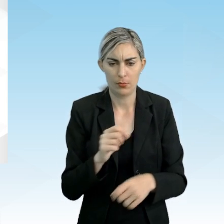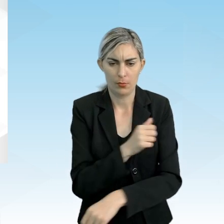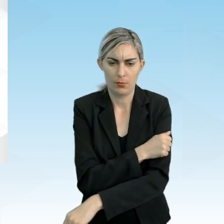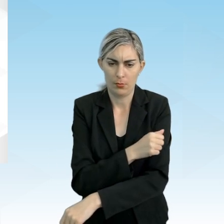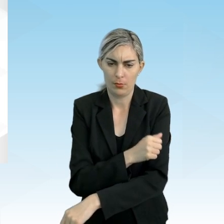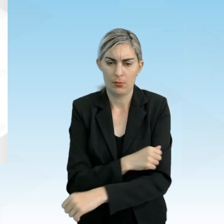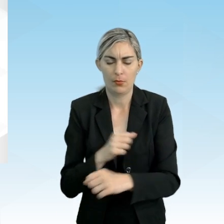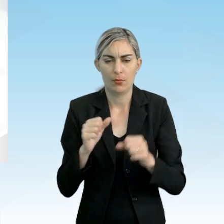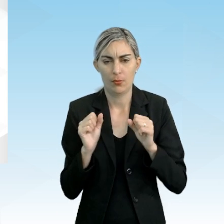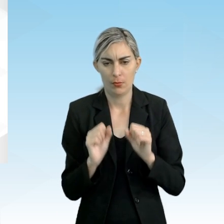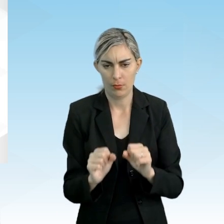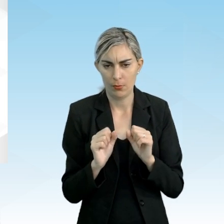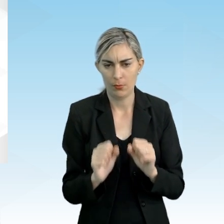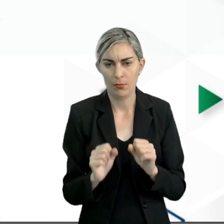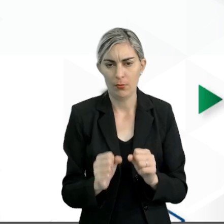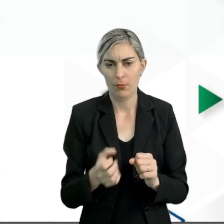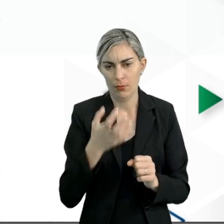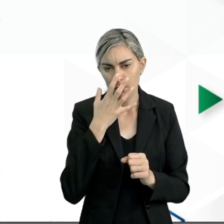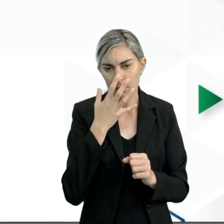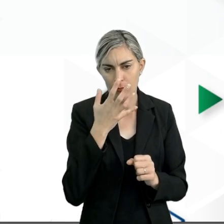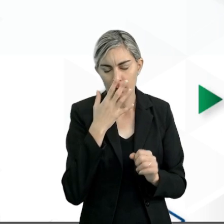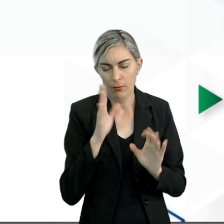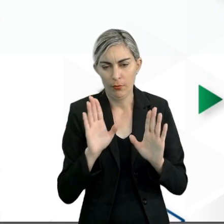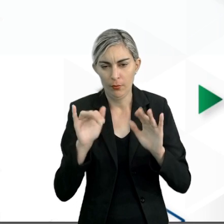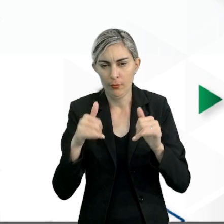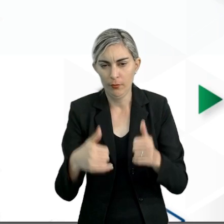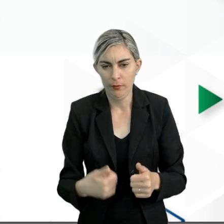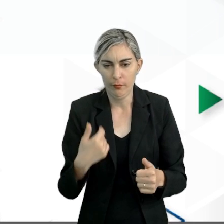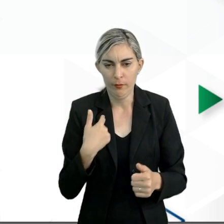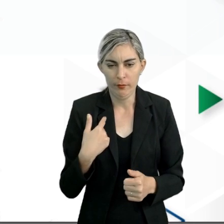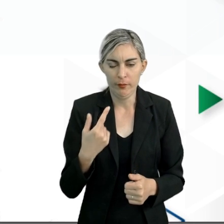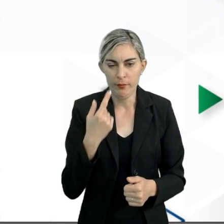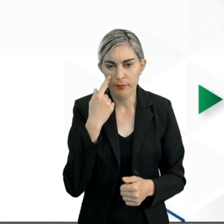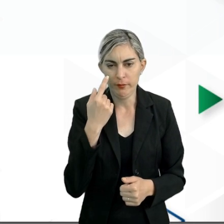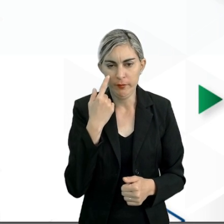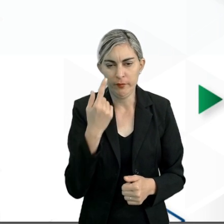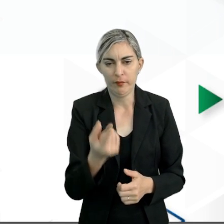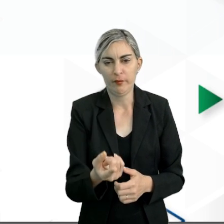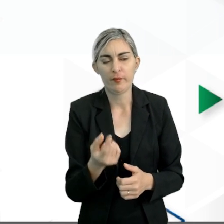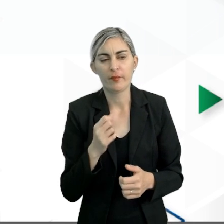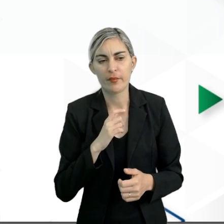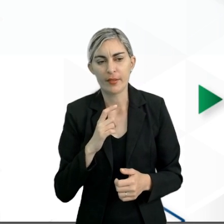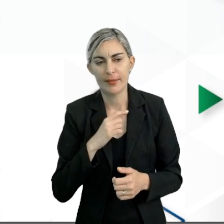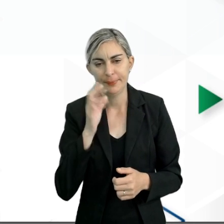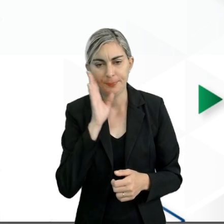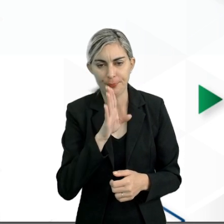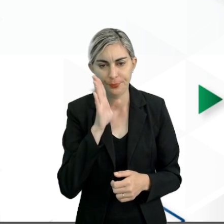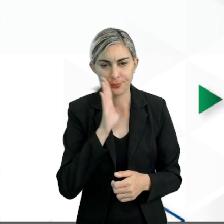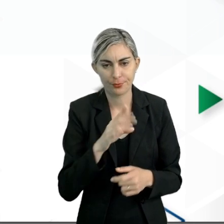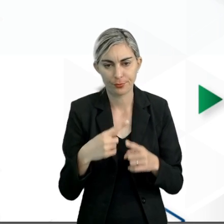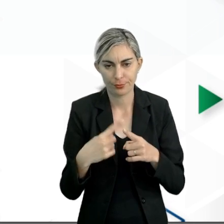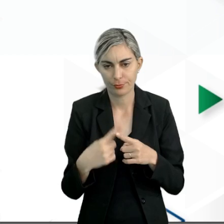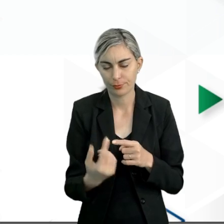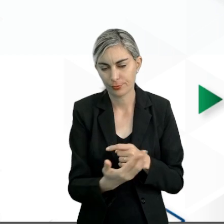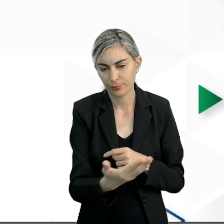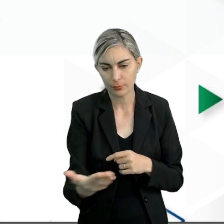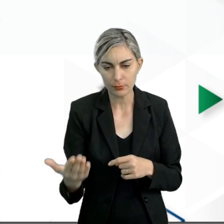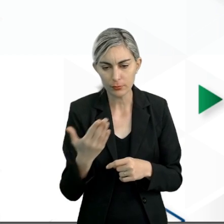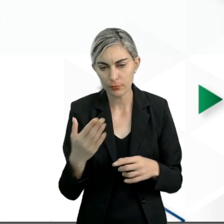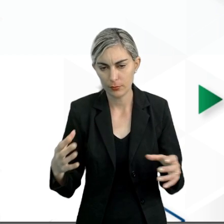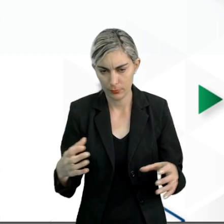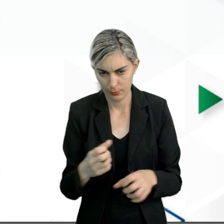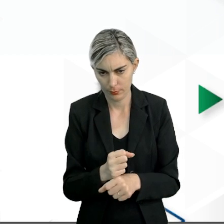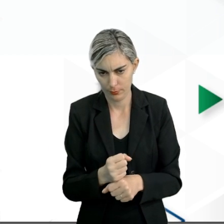alunos eles possam observar bem a nossa questão Essa questão aí ela é bem legal porque você vai ter que